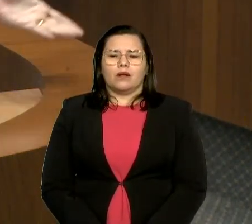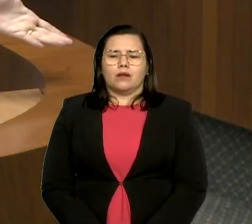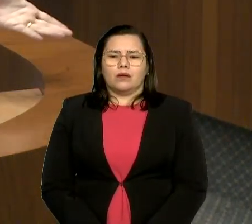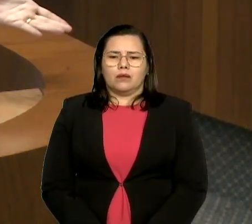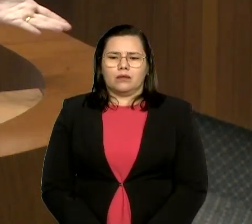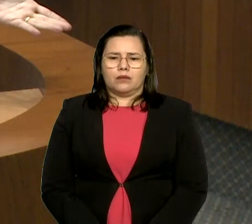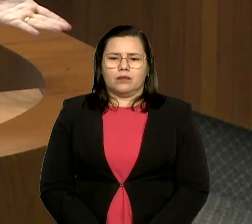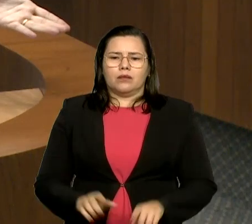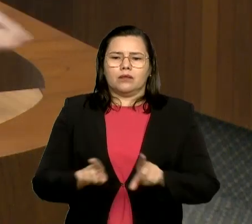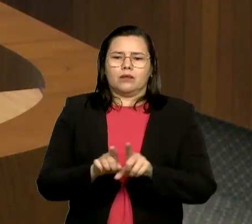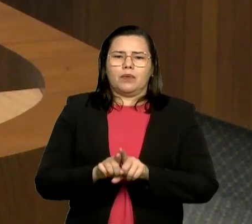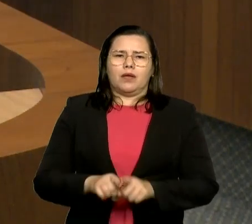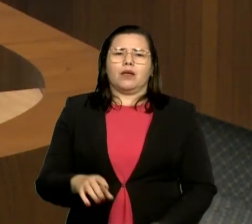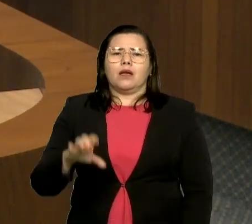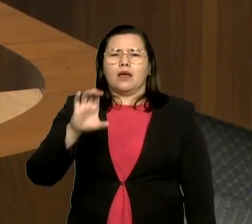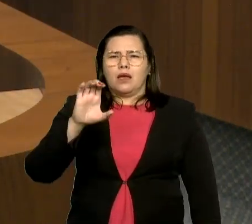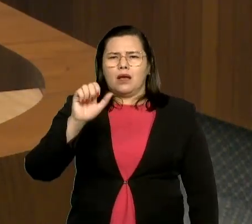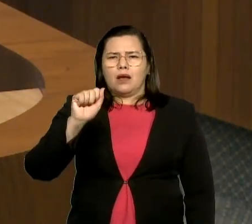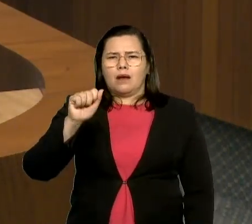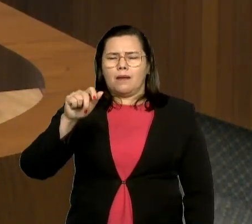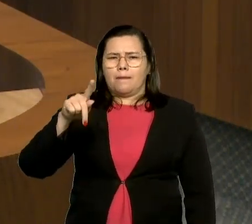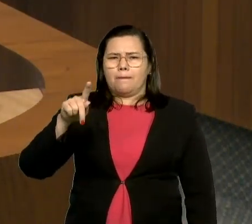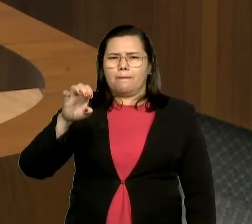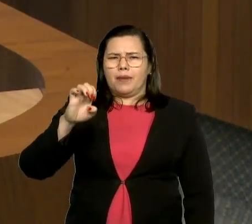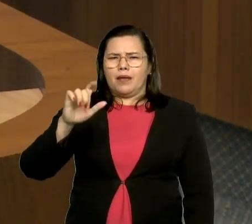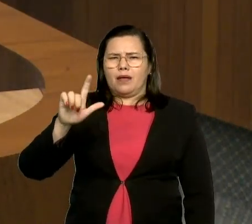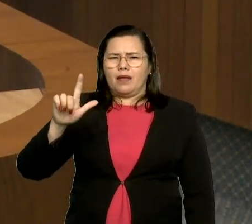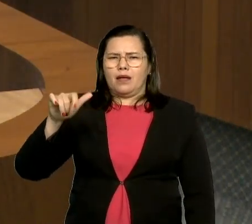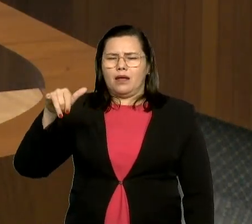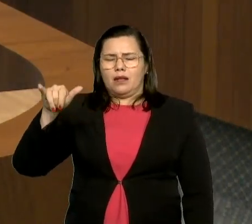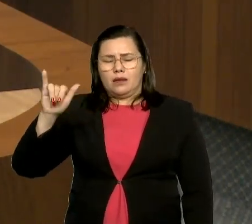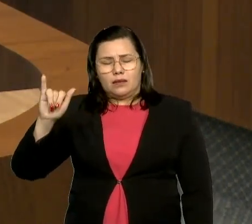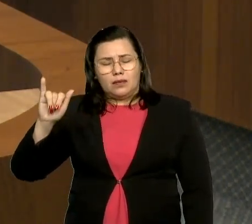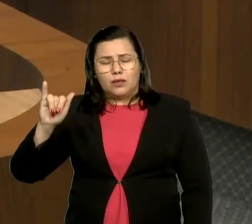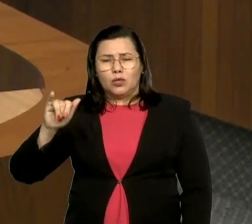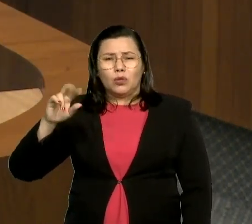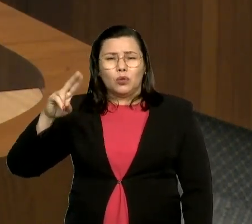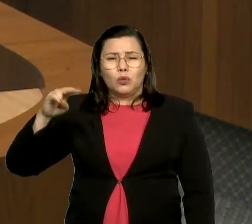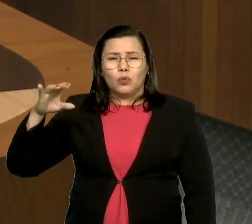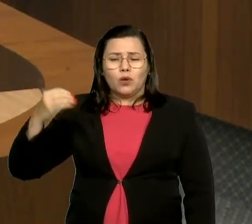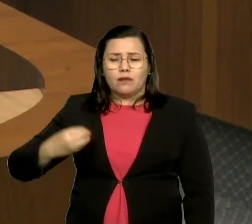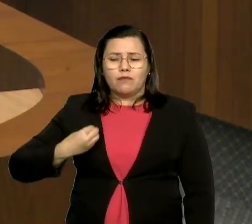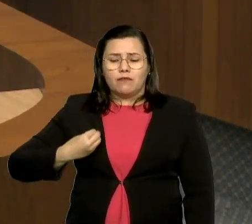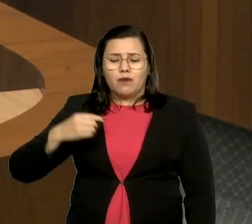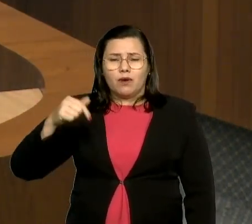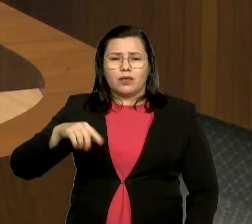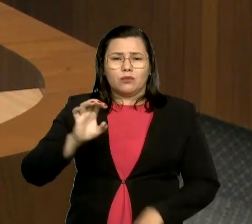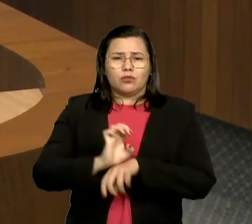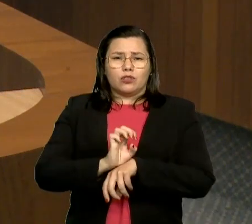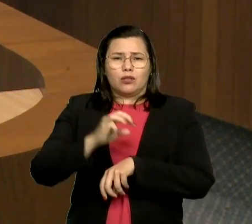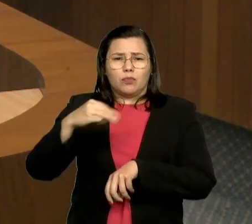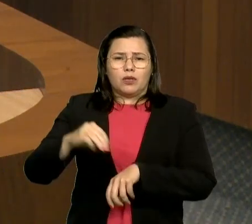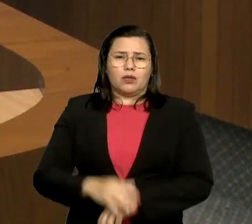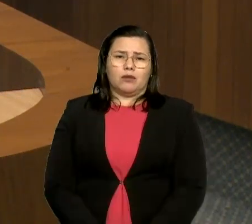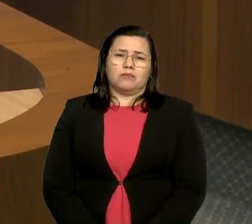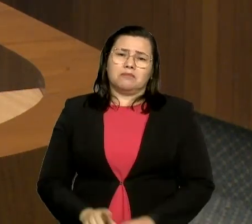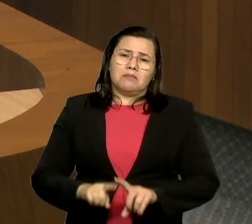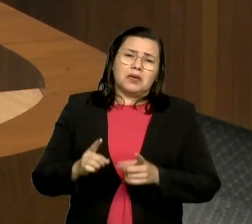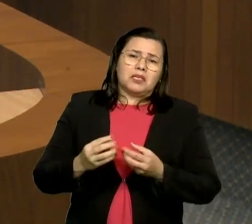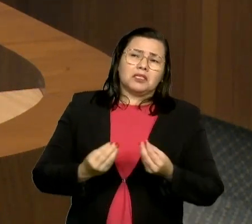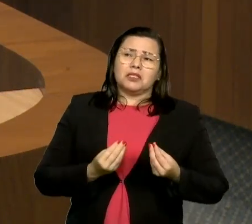Ricardo Garcia Capelli nunca morou 10 anos no Maranhão. Nunca morou, recebeu o título de cidadão